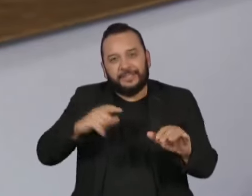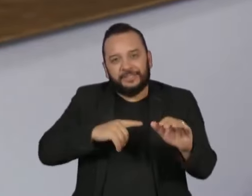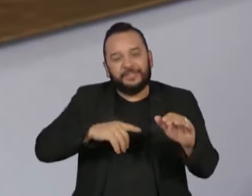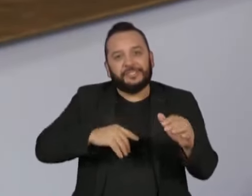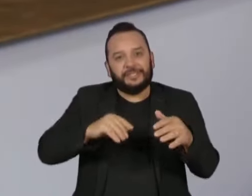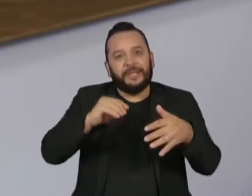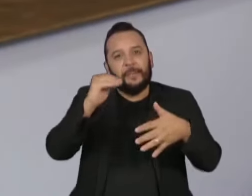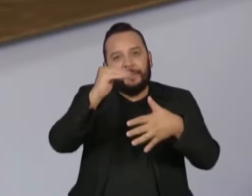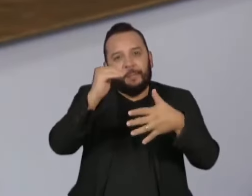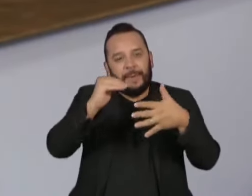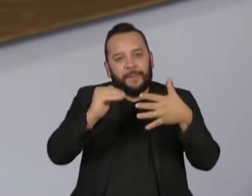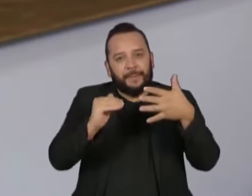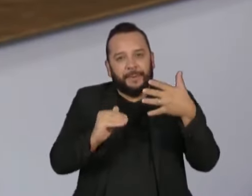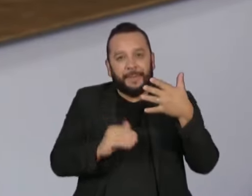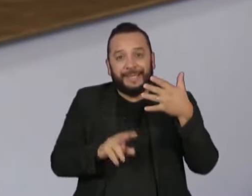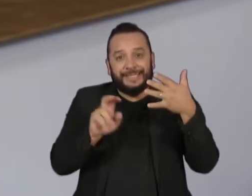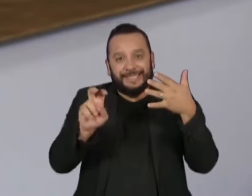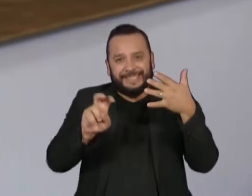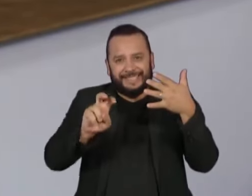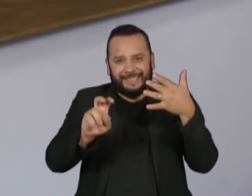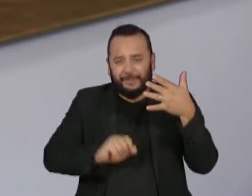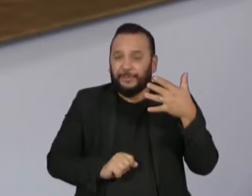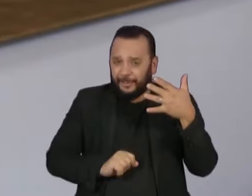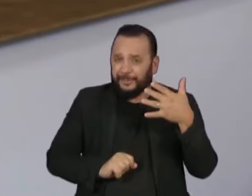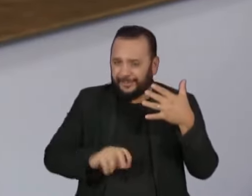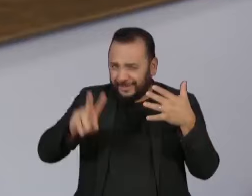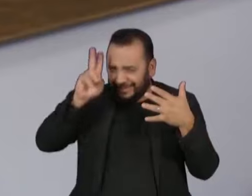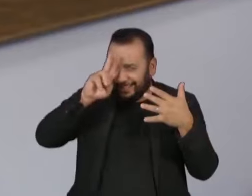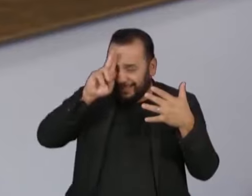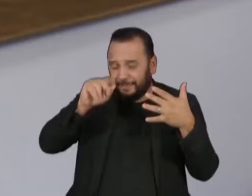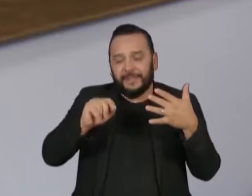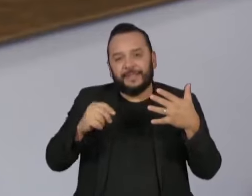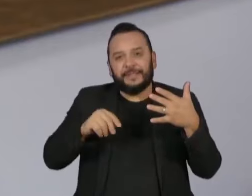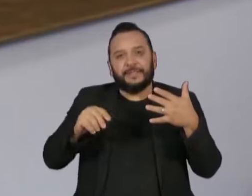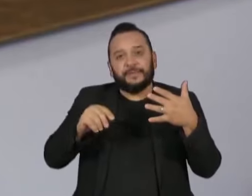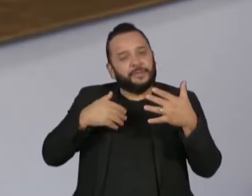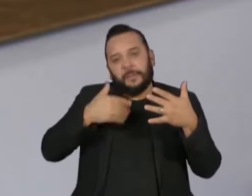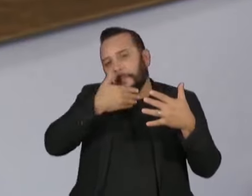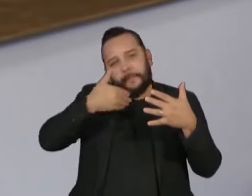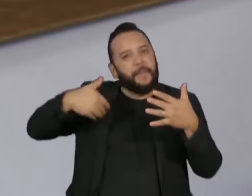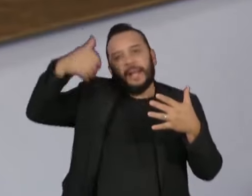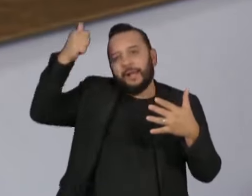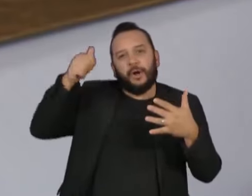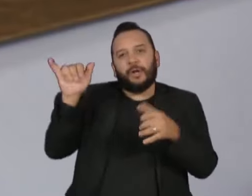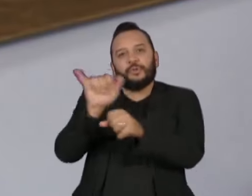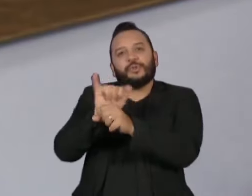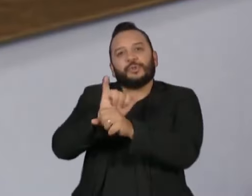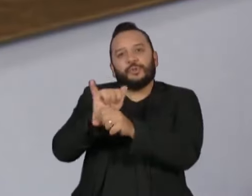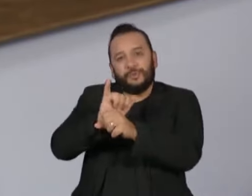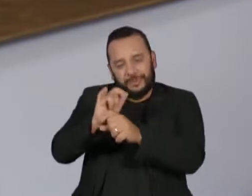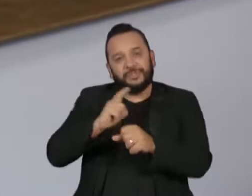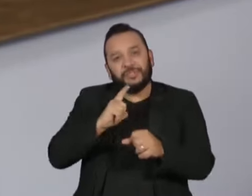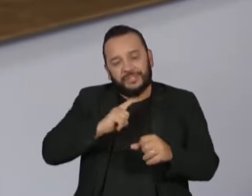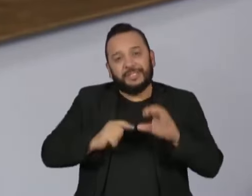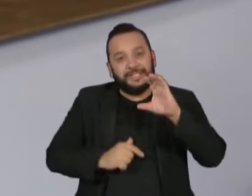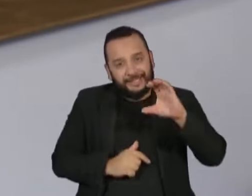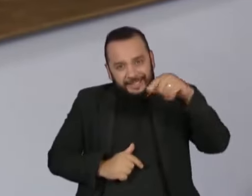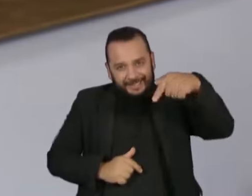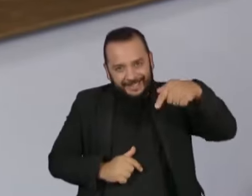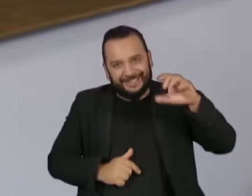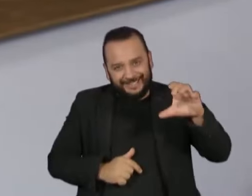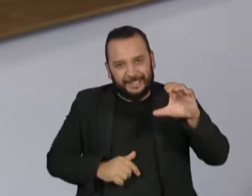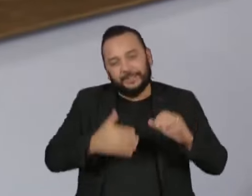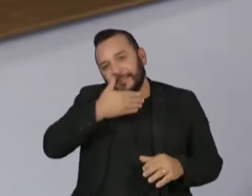era maravilhoso que foi a primeira coisa que acho que surgiu em termos de pautar né a os mais vistos do YouTube já estavam não sei que se antes do próprio YouTube